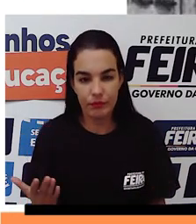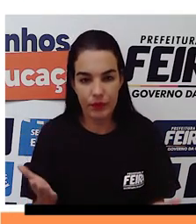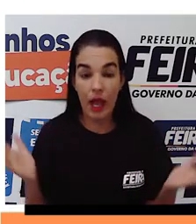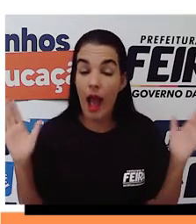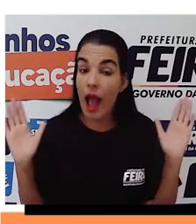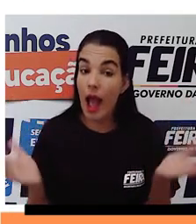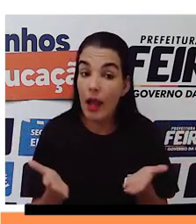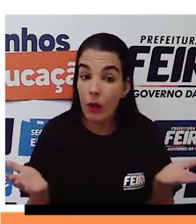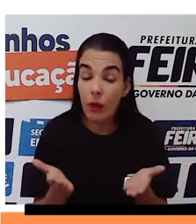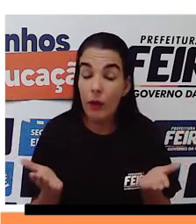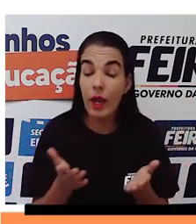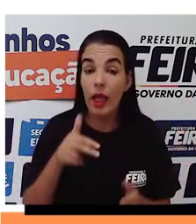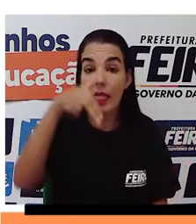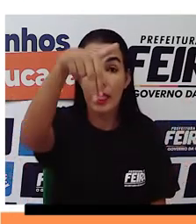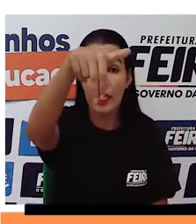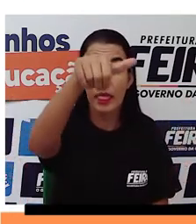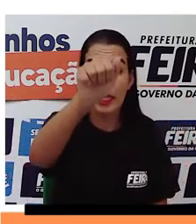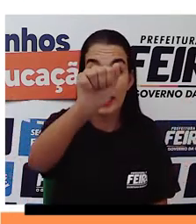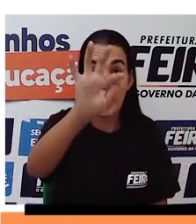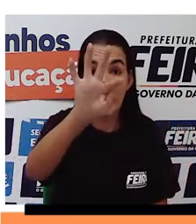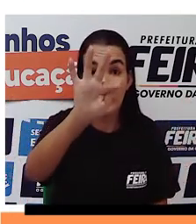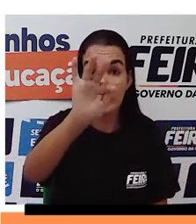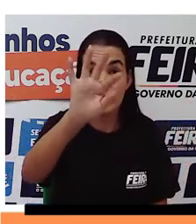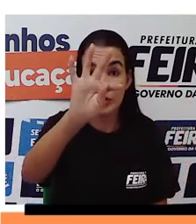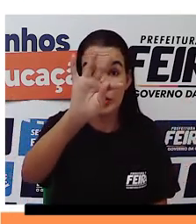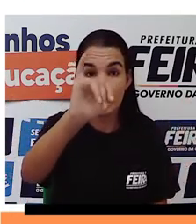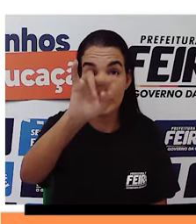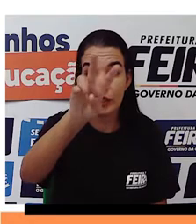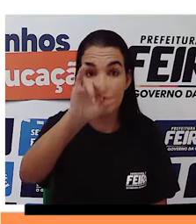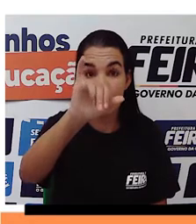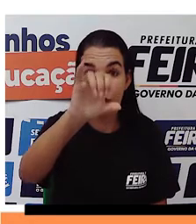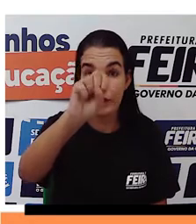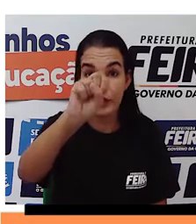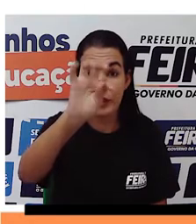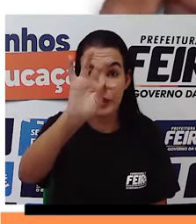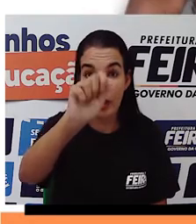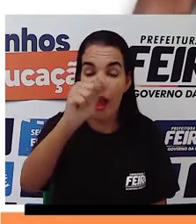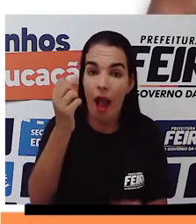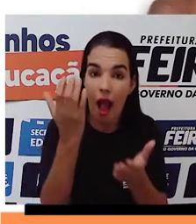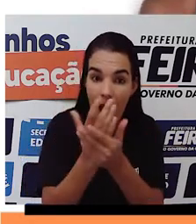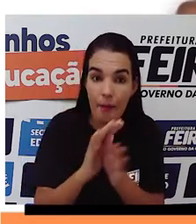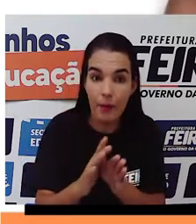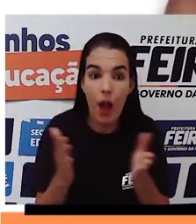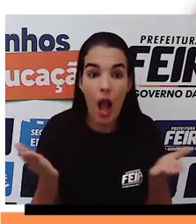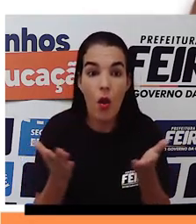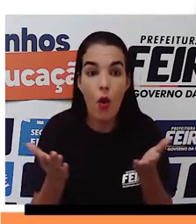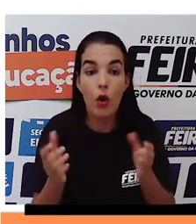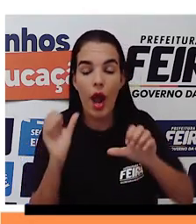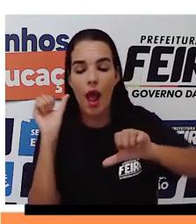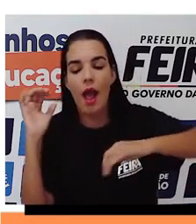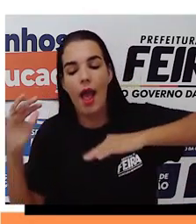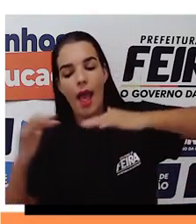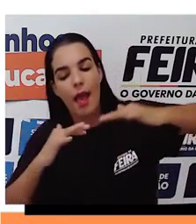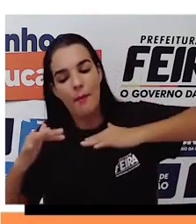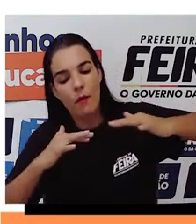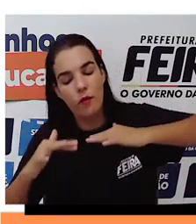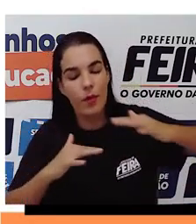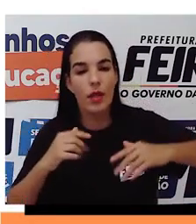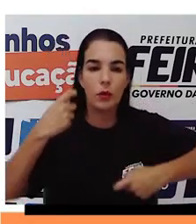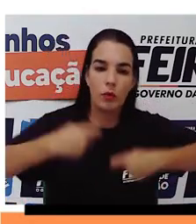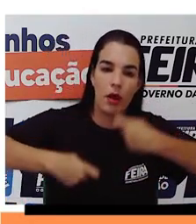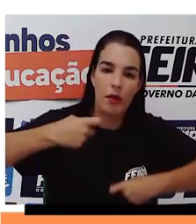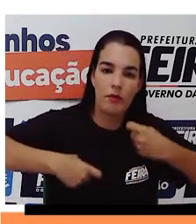agora, as revoltas atingiriam outro patamar, ou seja, passariam a lutar pela independência em relação a